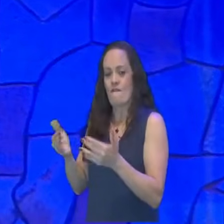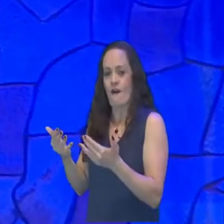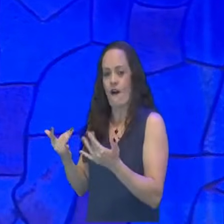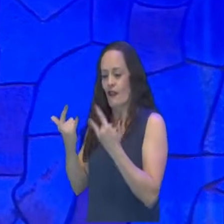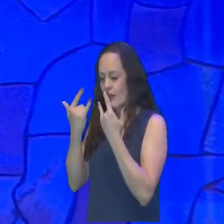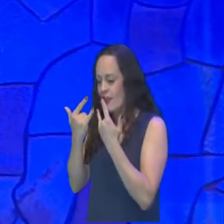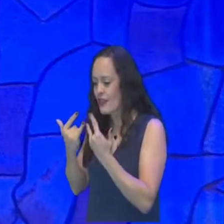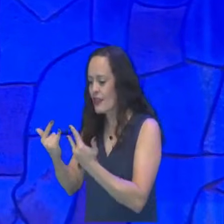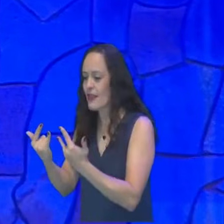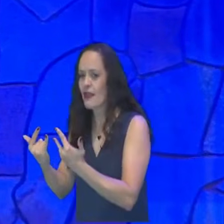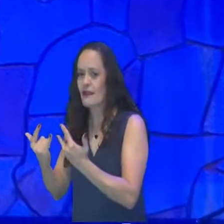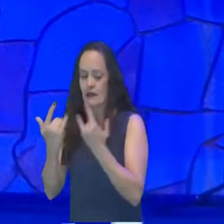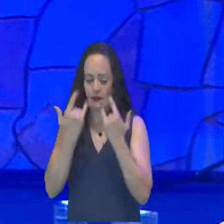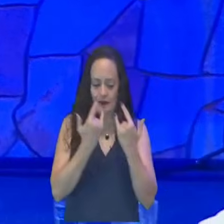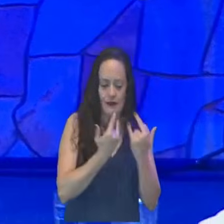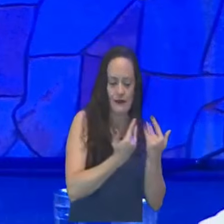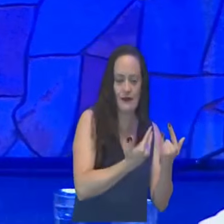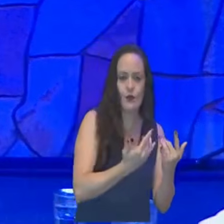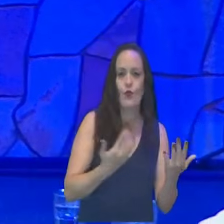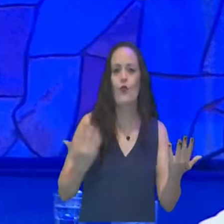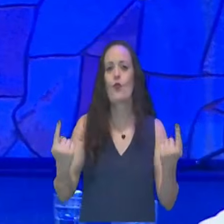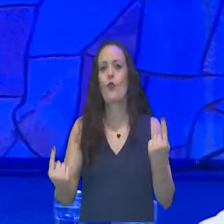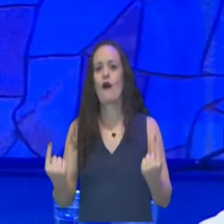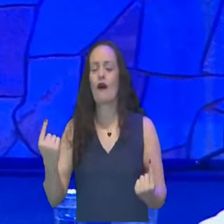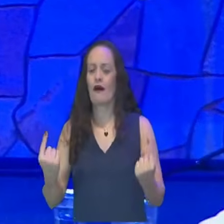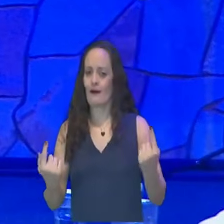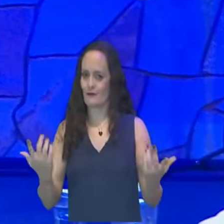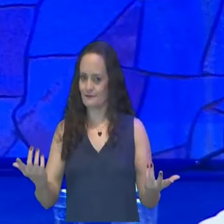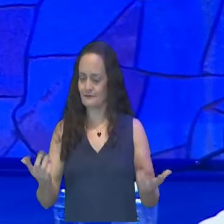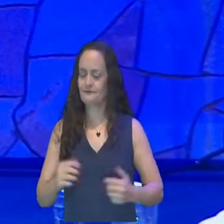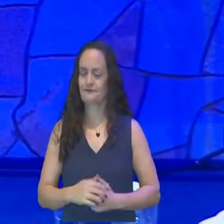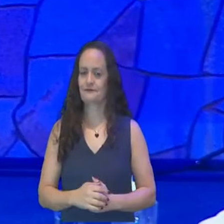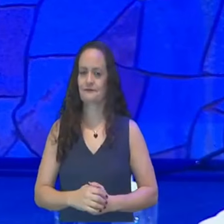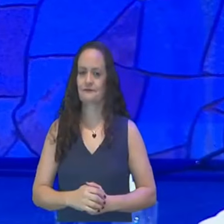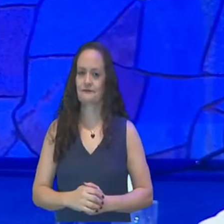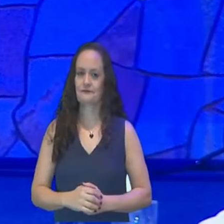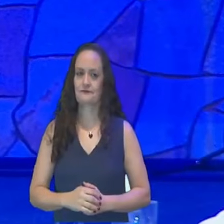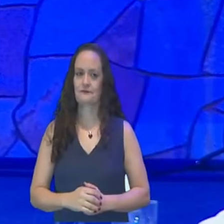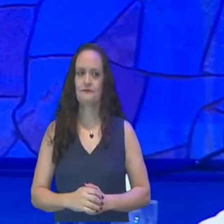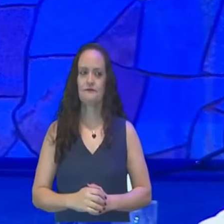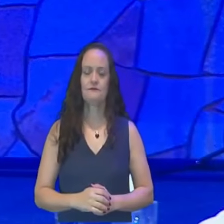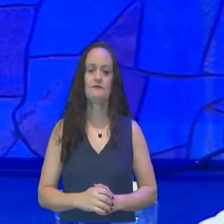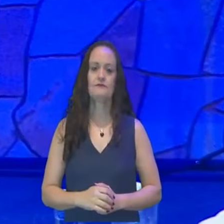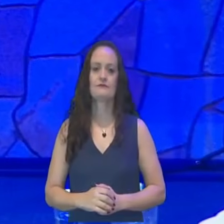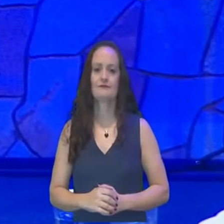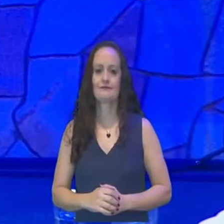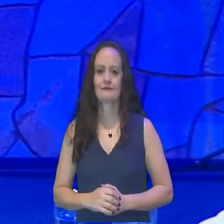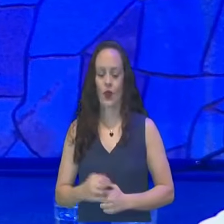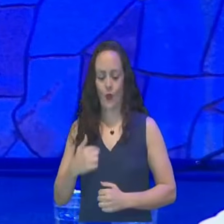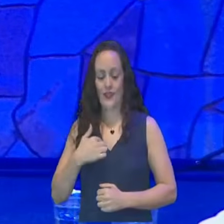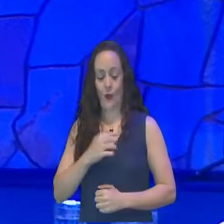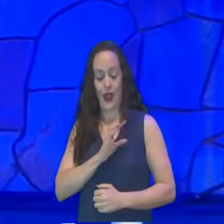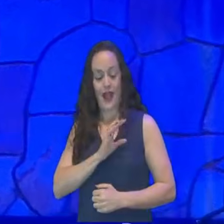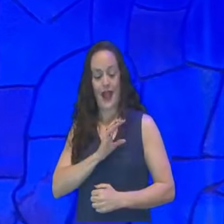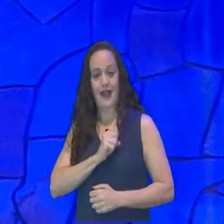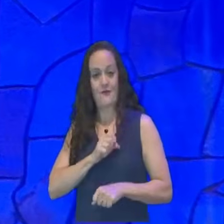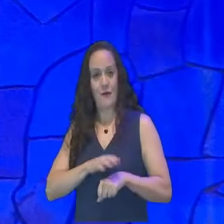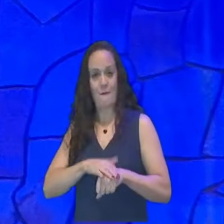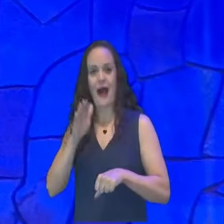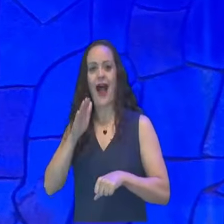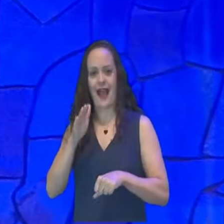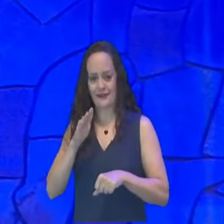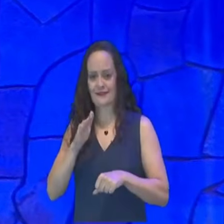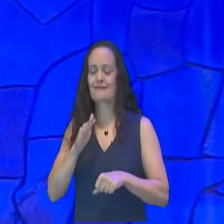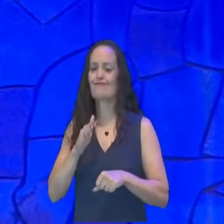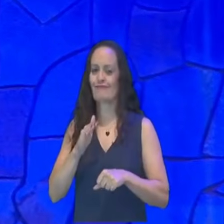lhe apraz. E desse modo, aquilo que a gente ama passa a ditar o rumo da